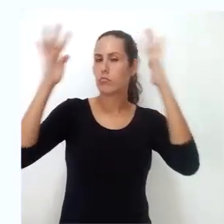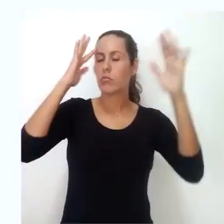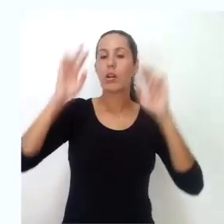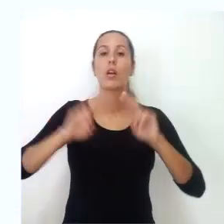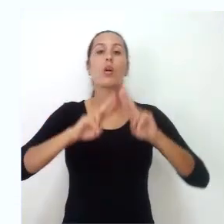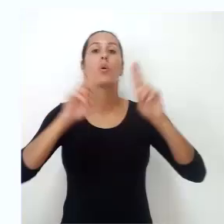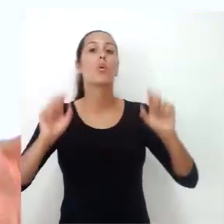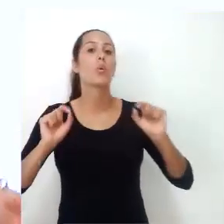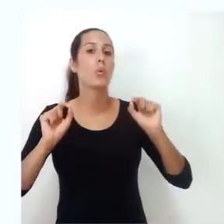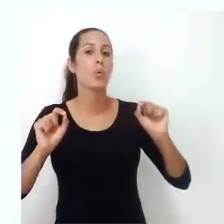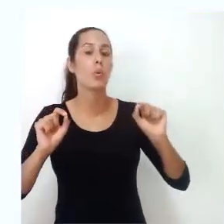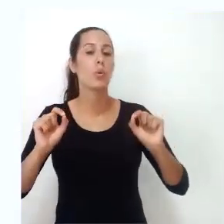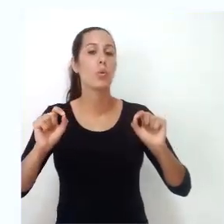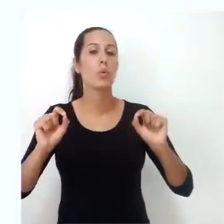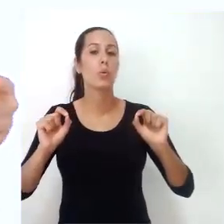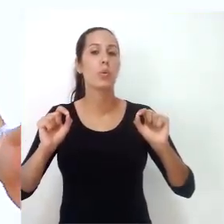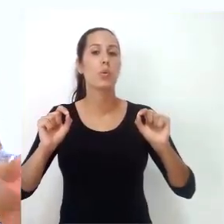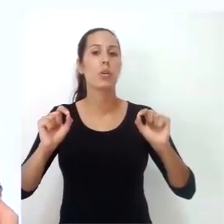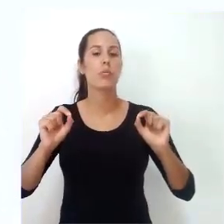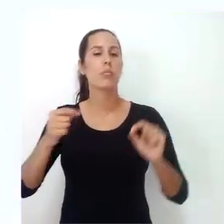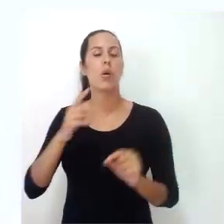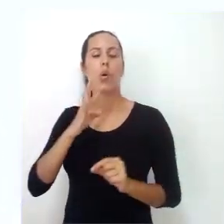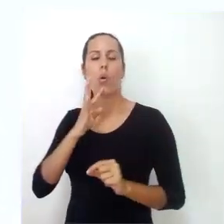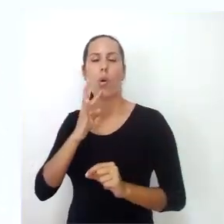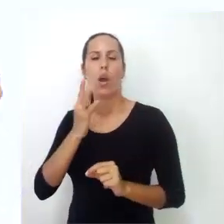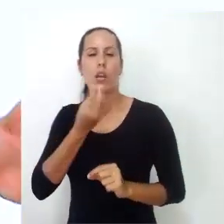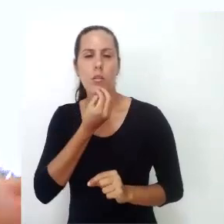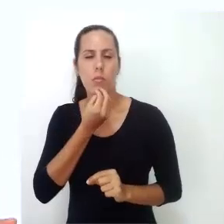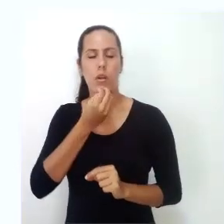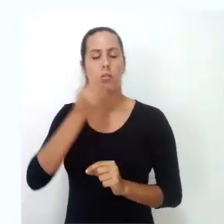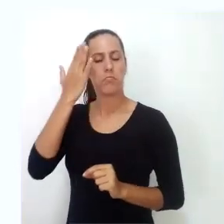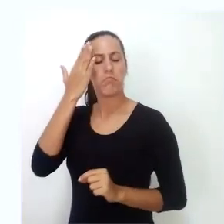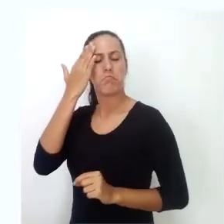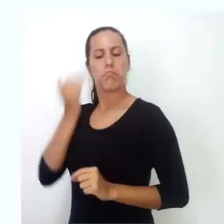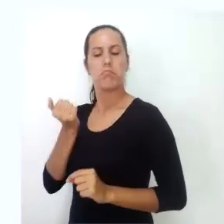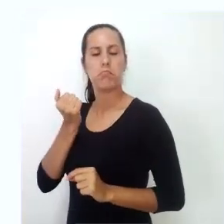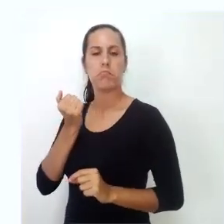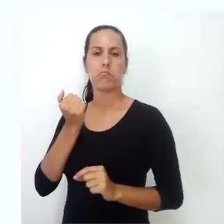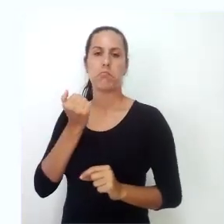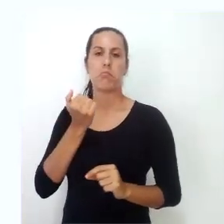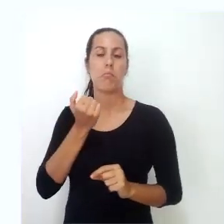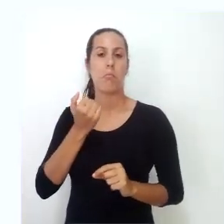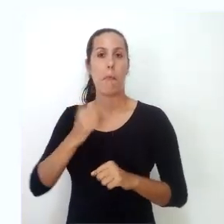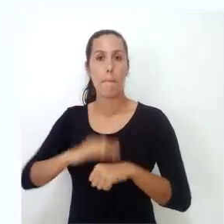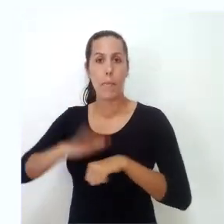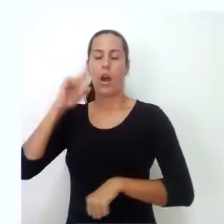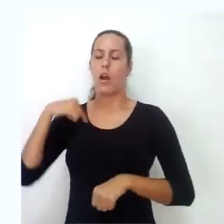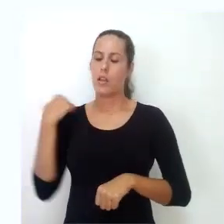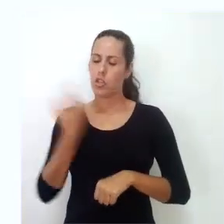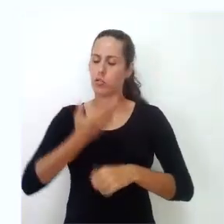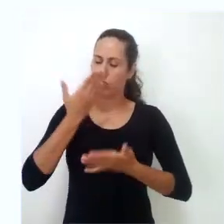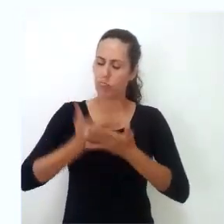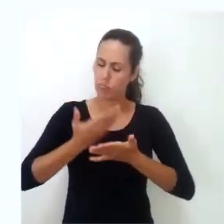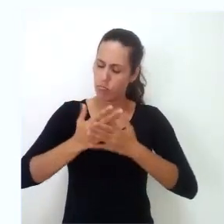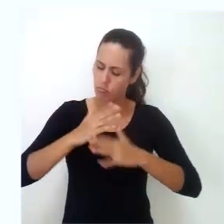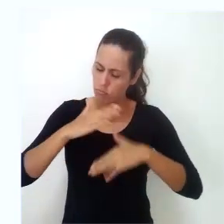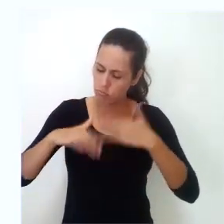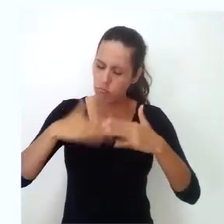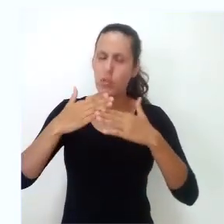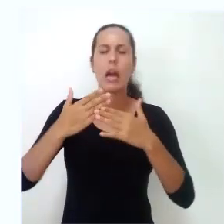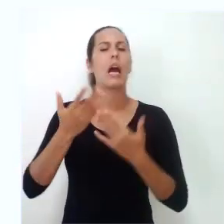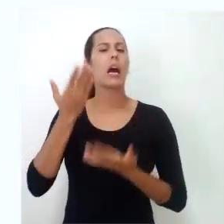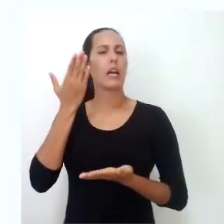sobre o conhecimento, o saber, certo? Quanto mais nós estudamos, mais